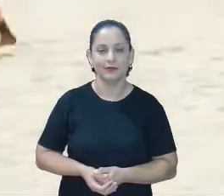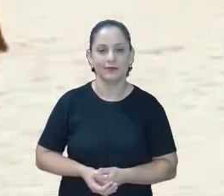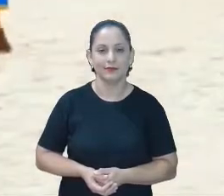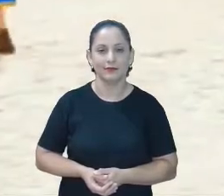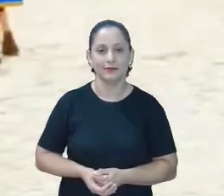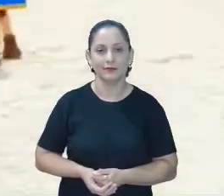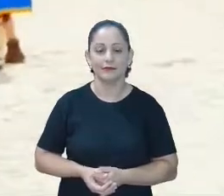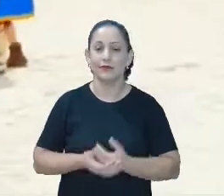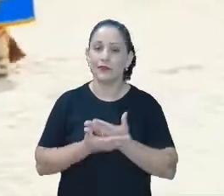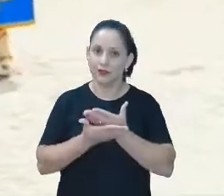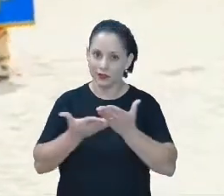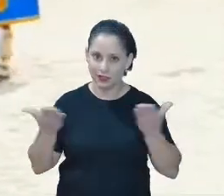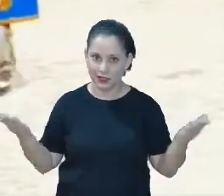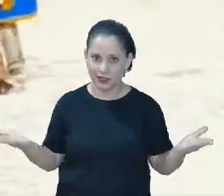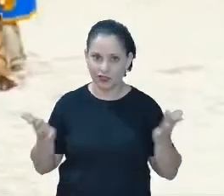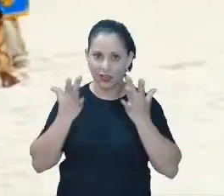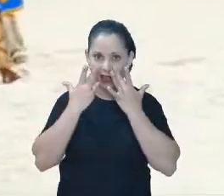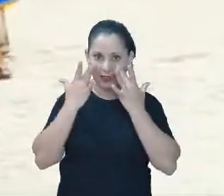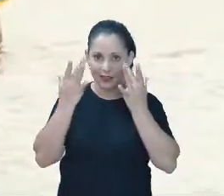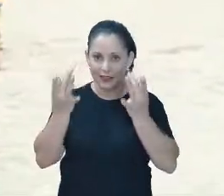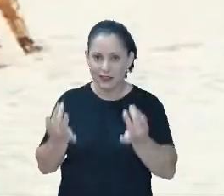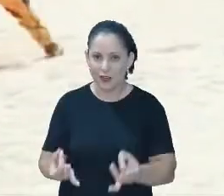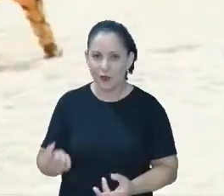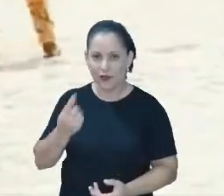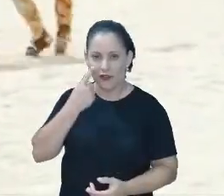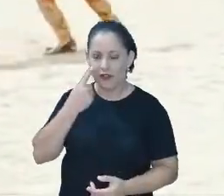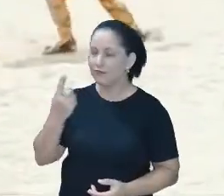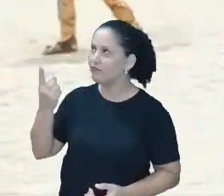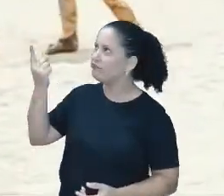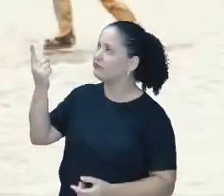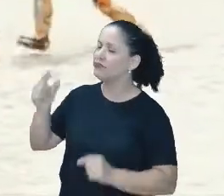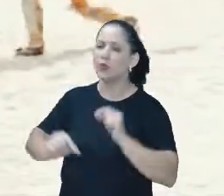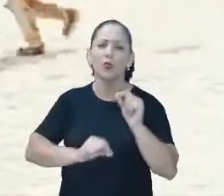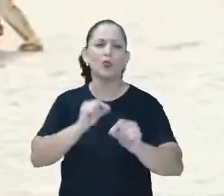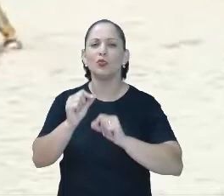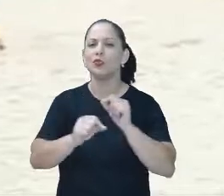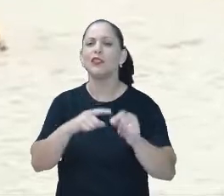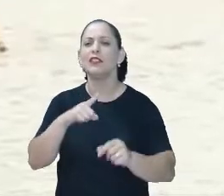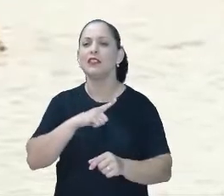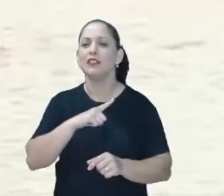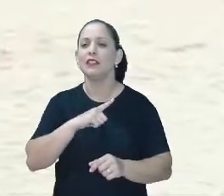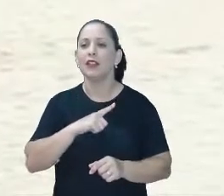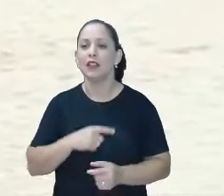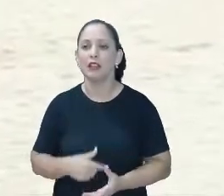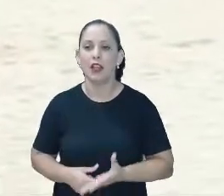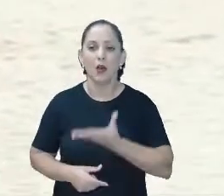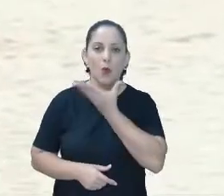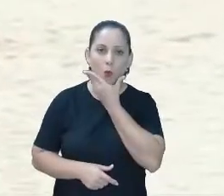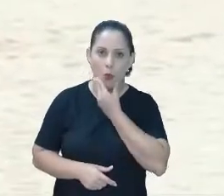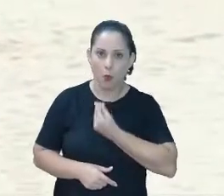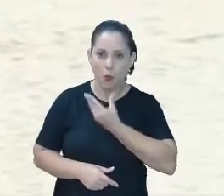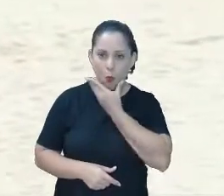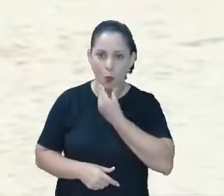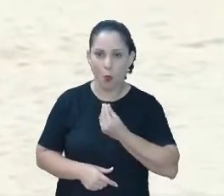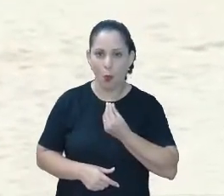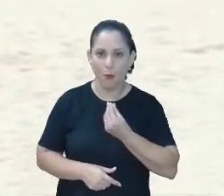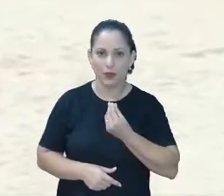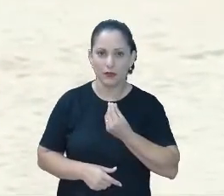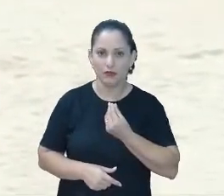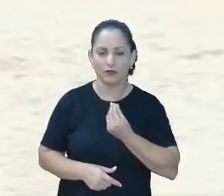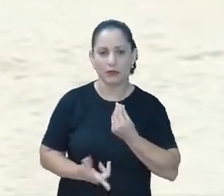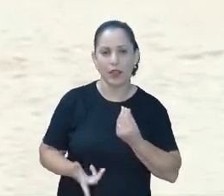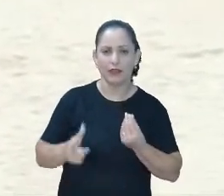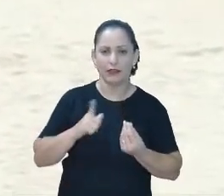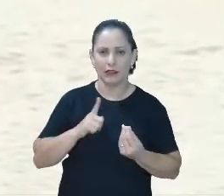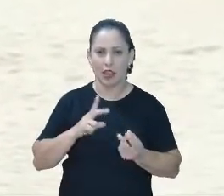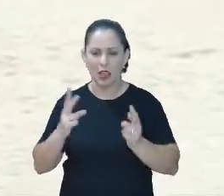Vocês prestem atenção no vídeo, né? O que é que a gente observa aí? A gente observa um camarada aqui que está fiscalizando a luta